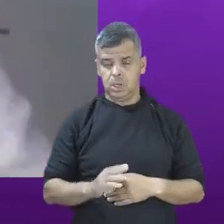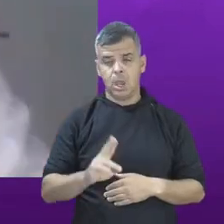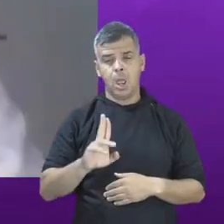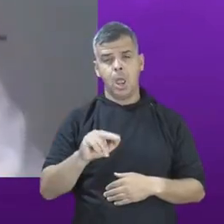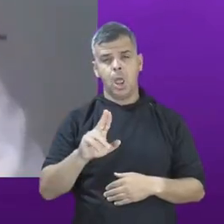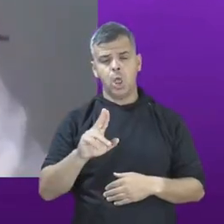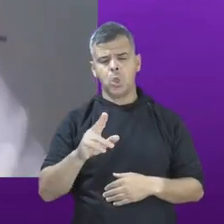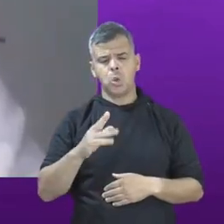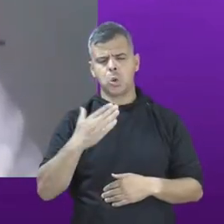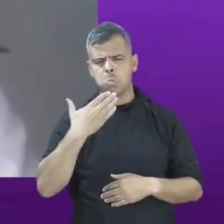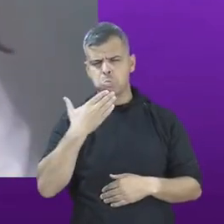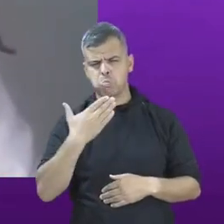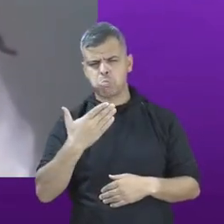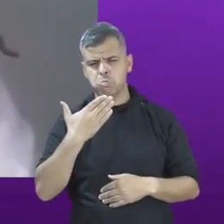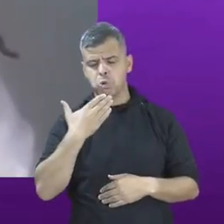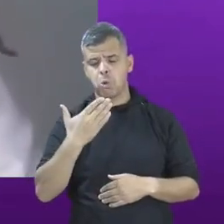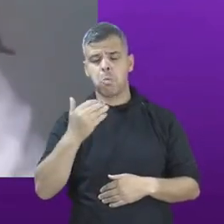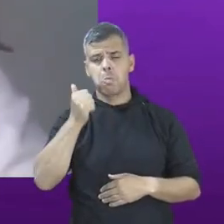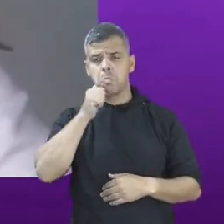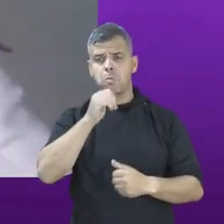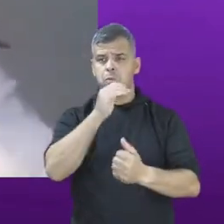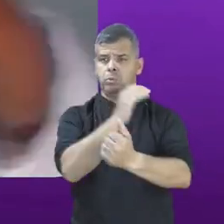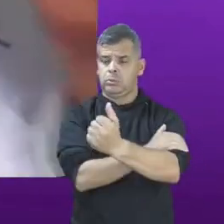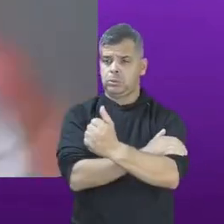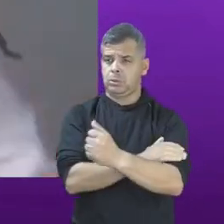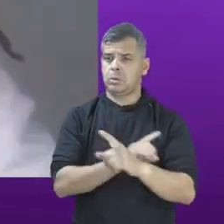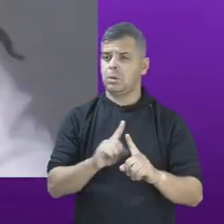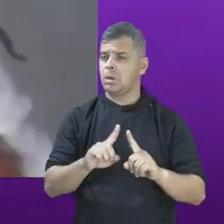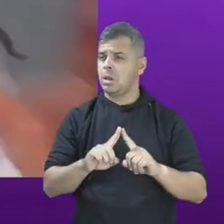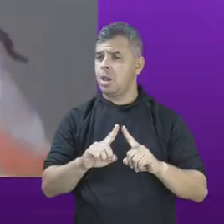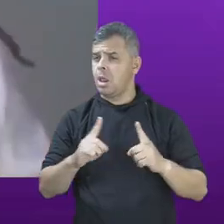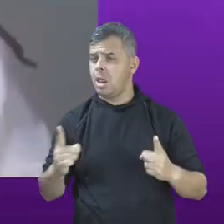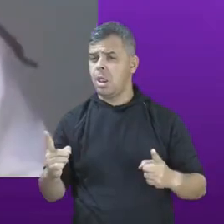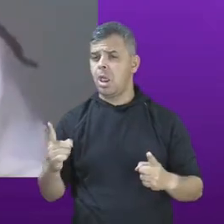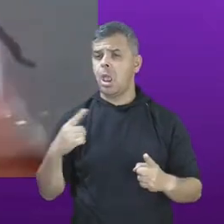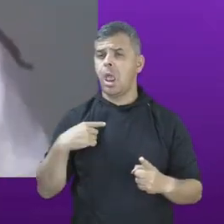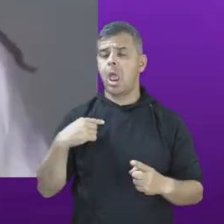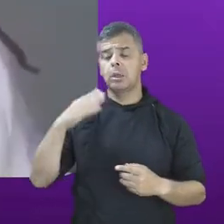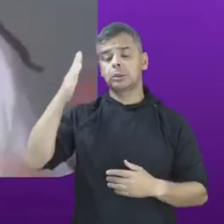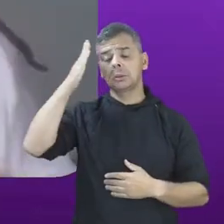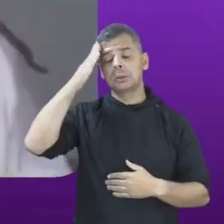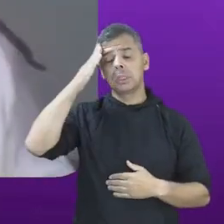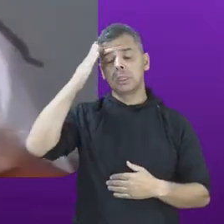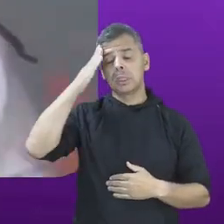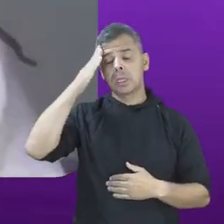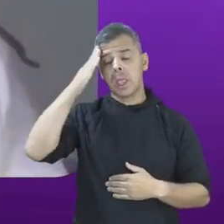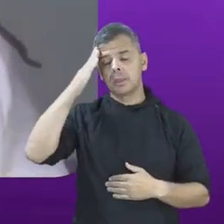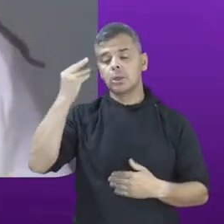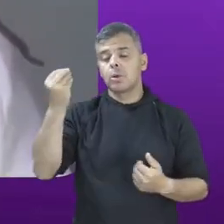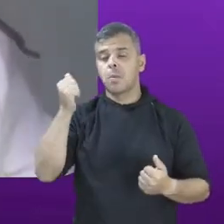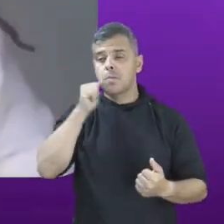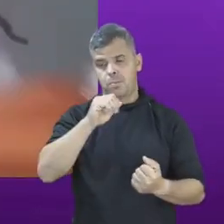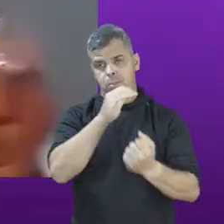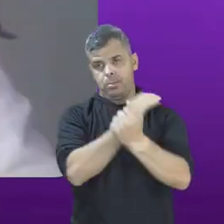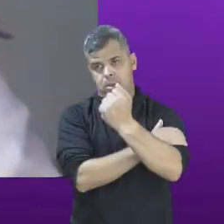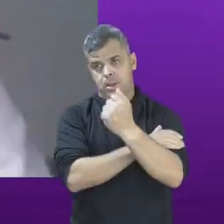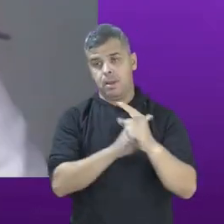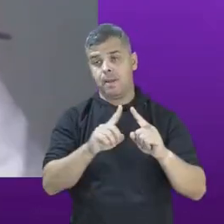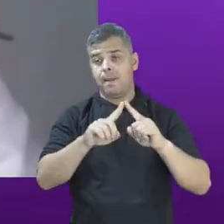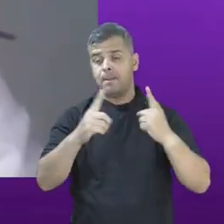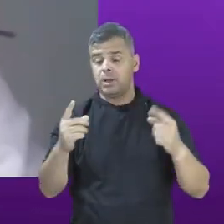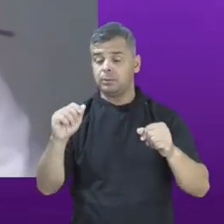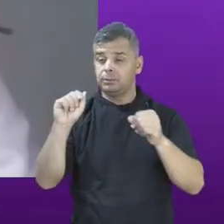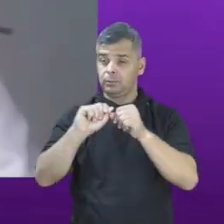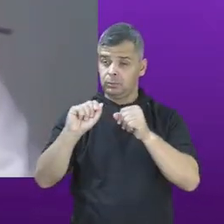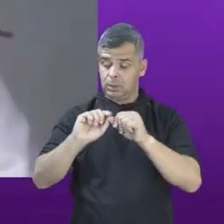se reivindicaram como feministas, né, que sequer se compreendiam como feministas, mas que